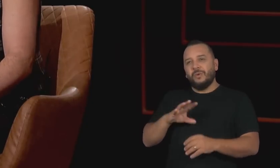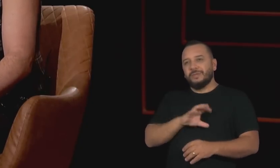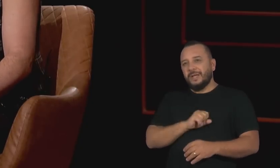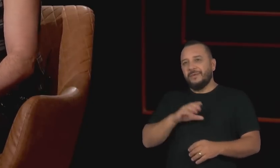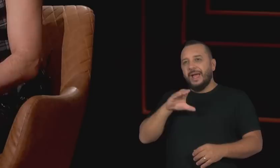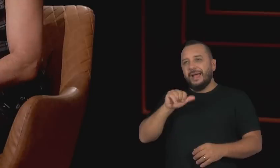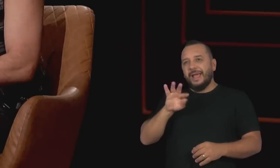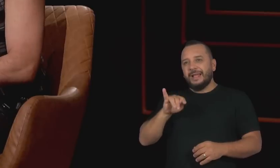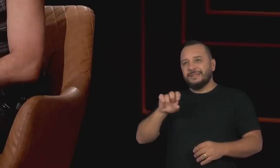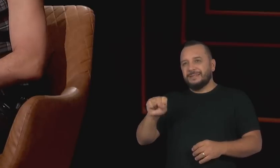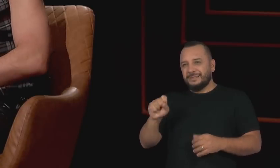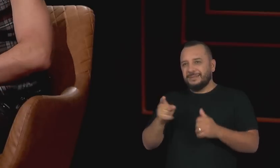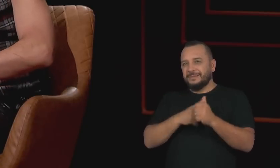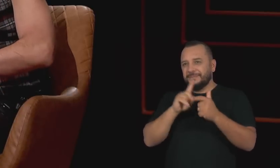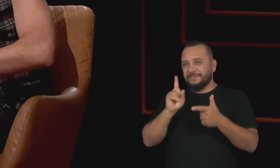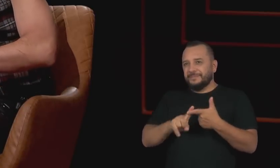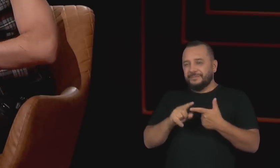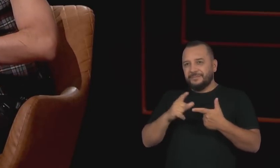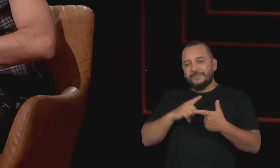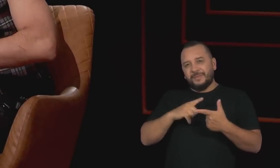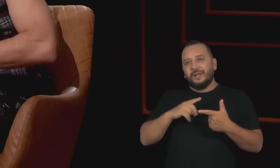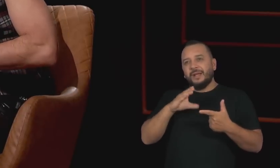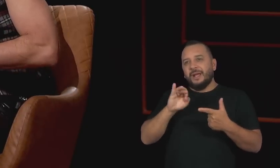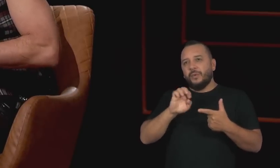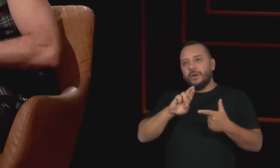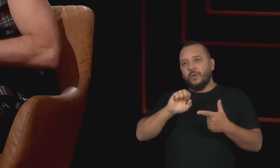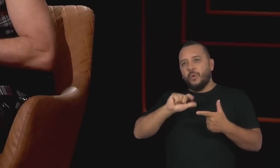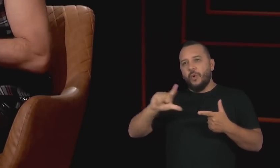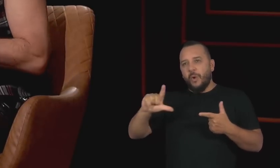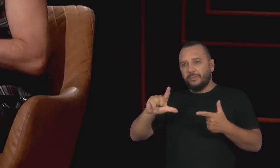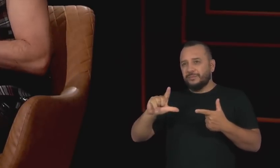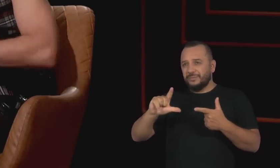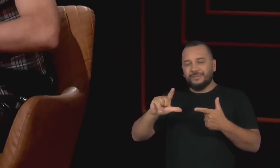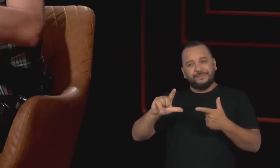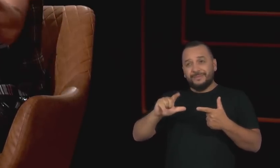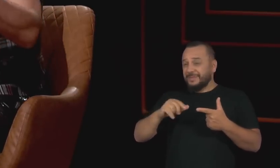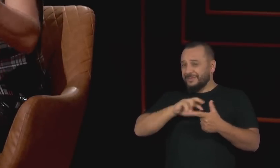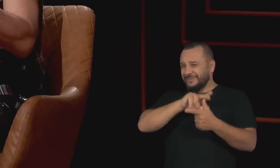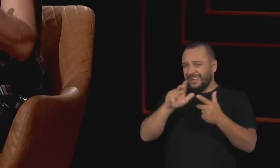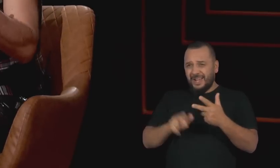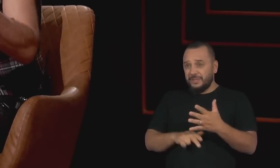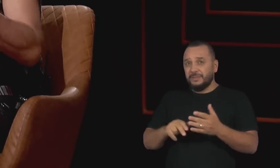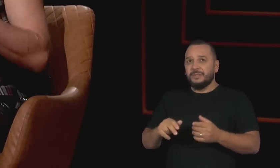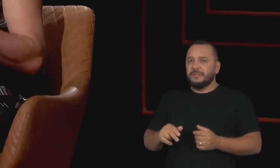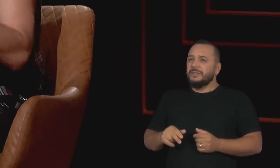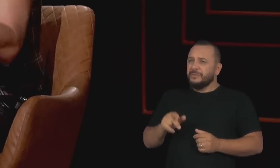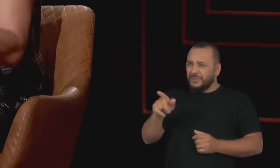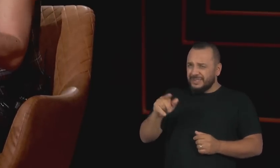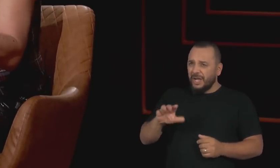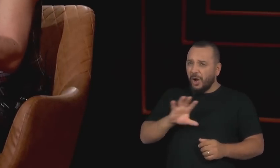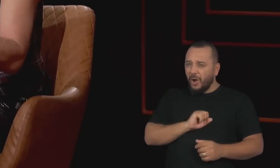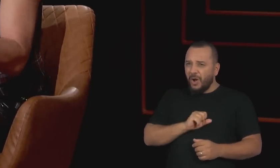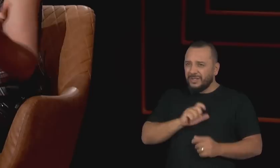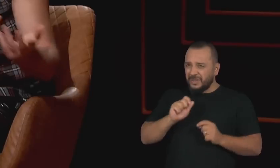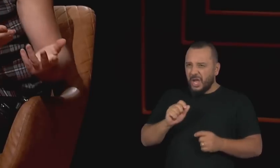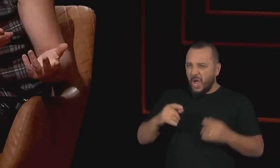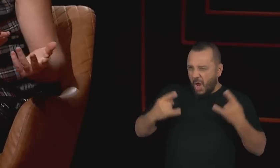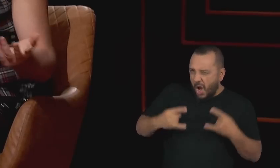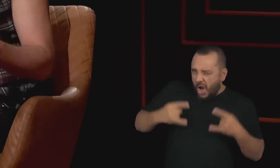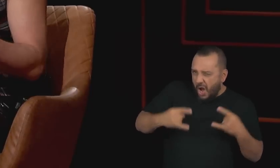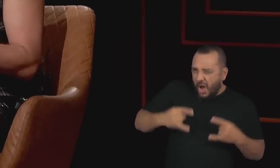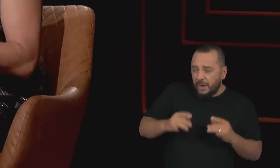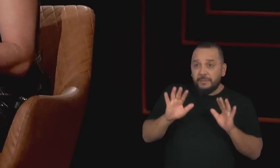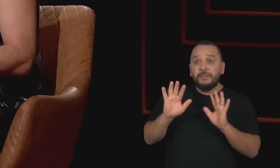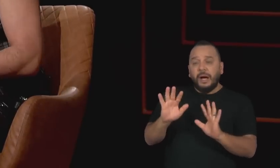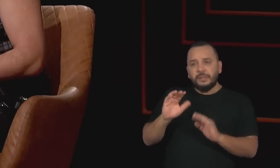Stevens, gostavam muito de Carole King. Então, muita gente olha para mim e fala, uou, estilo punk, mas eu gosto muito dessas